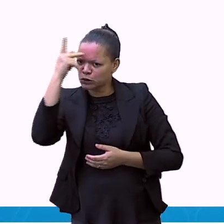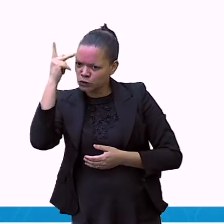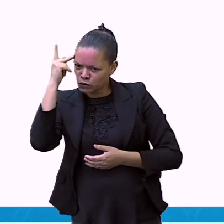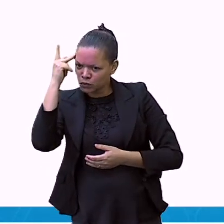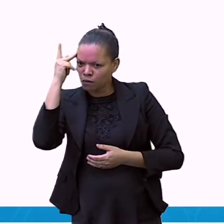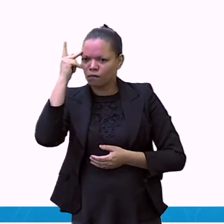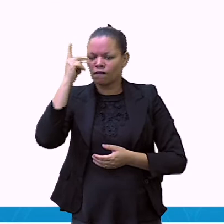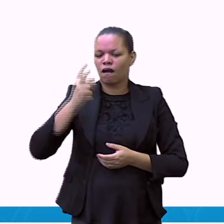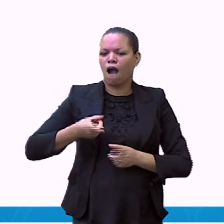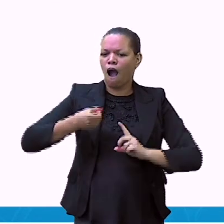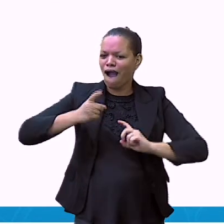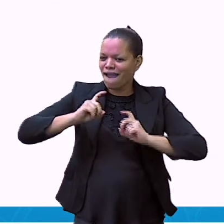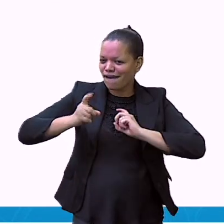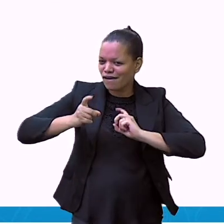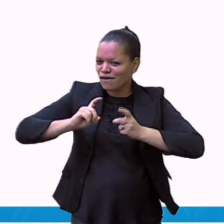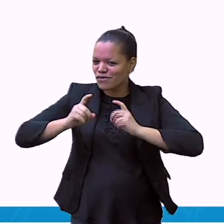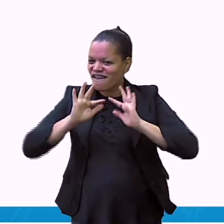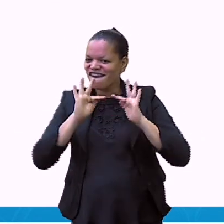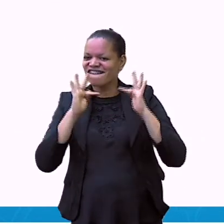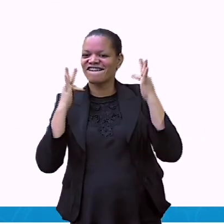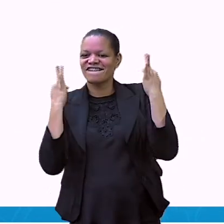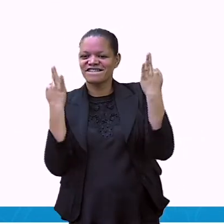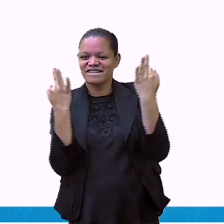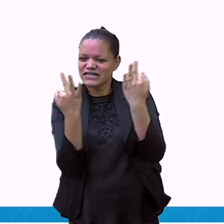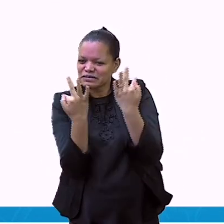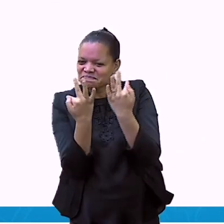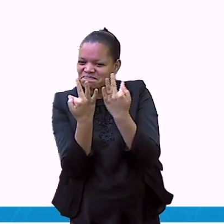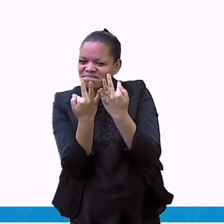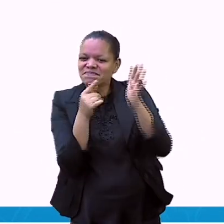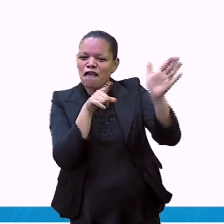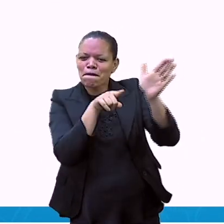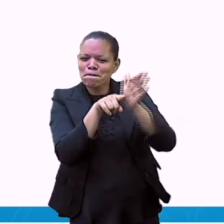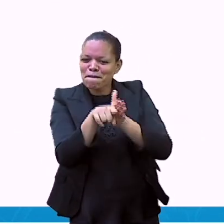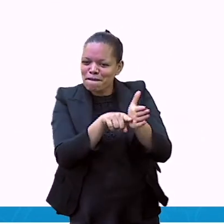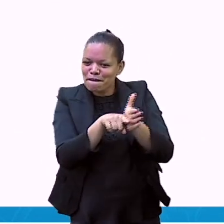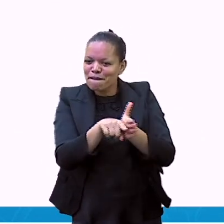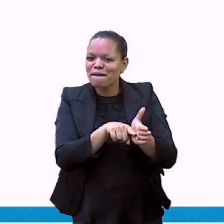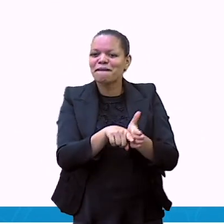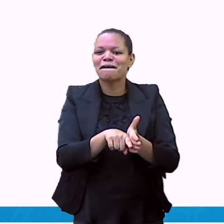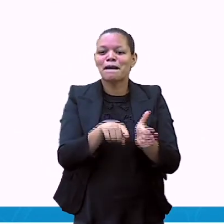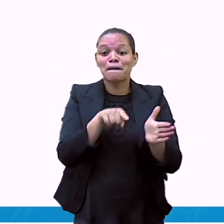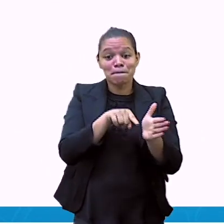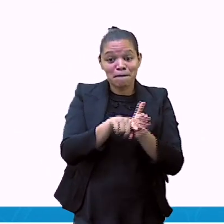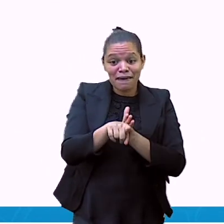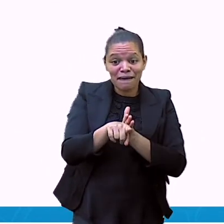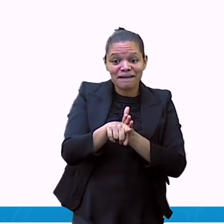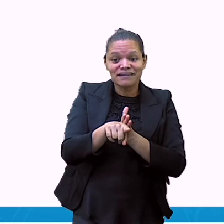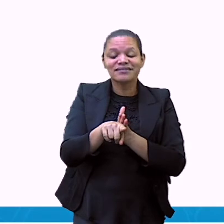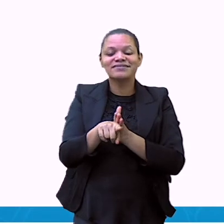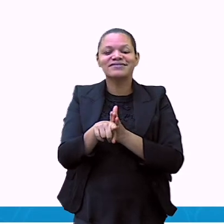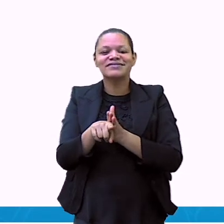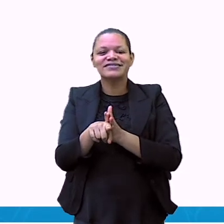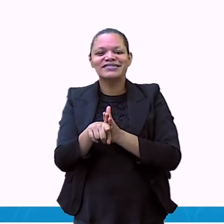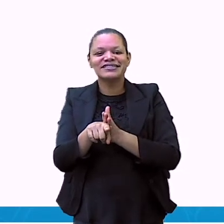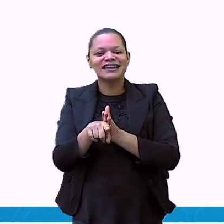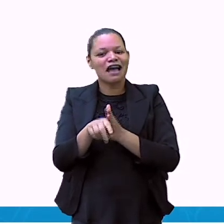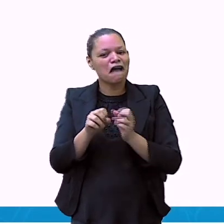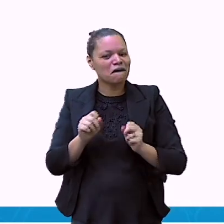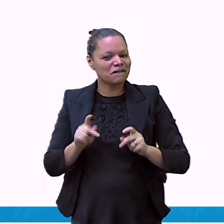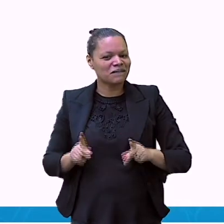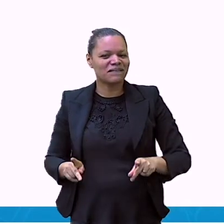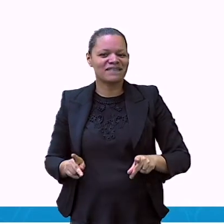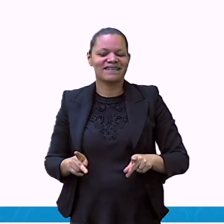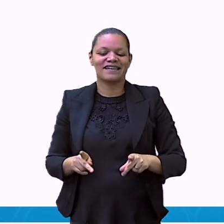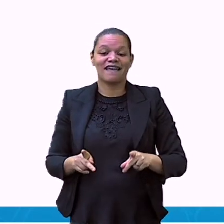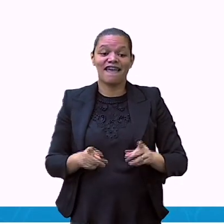a família, de perguntar. Com certeza você já ouviu falando ou com você, ou